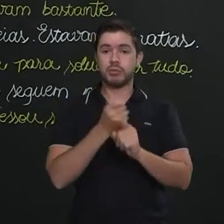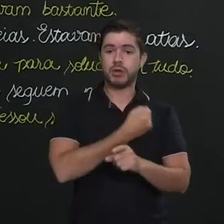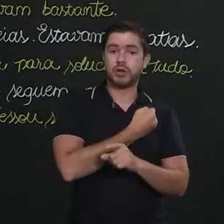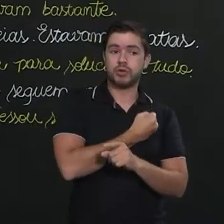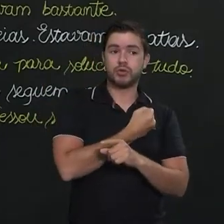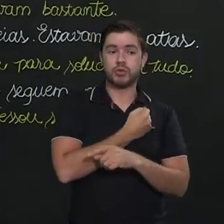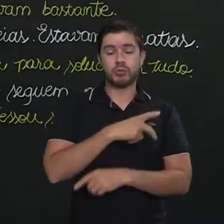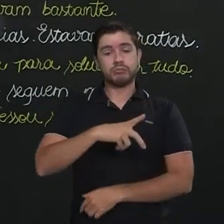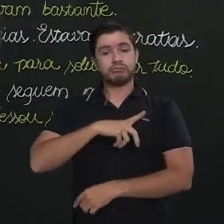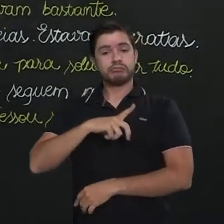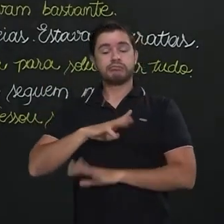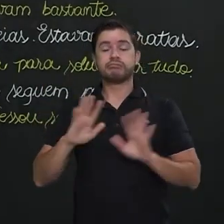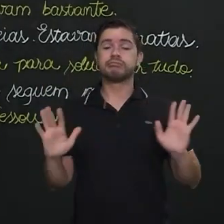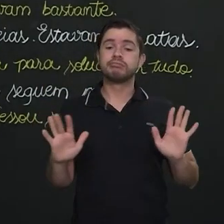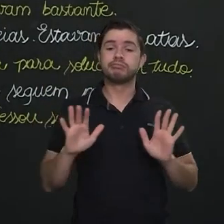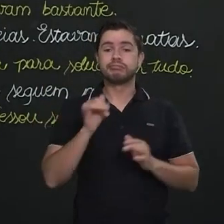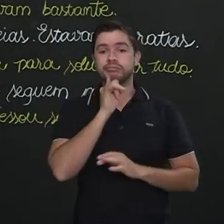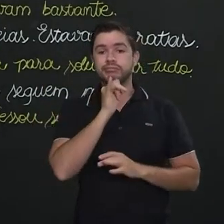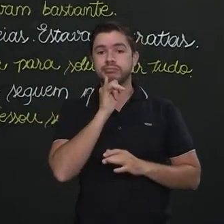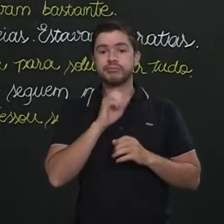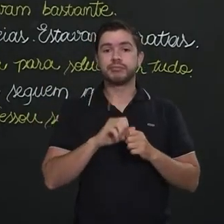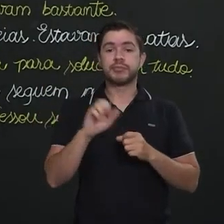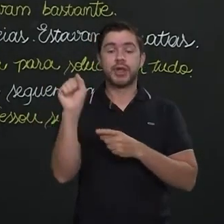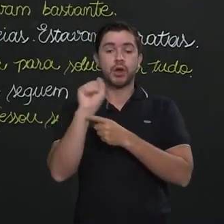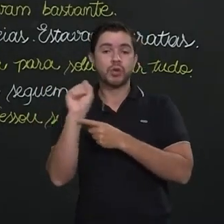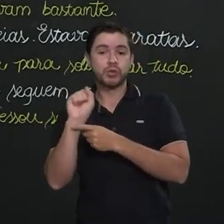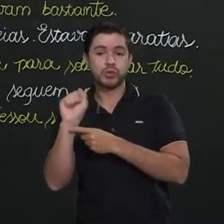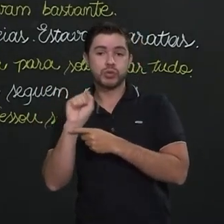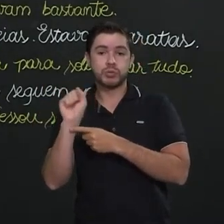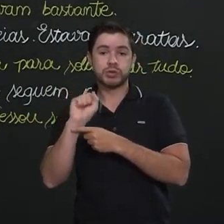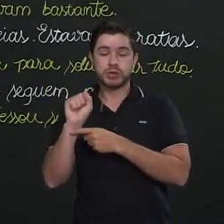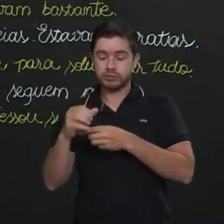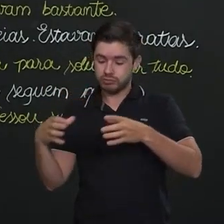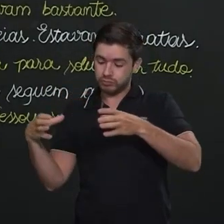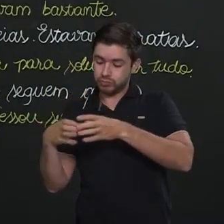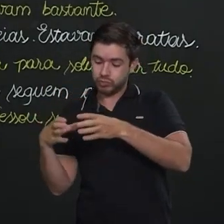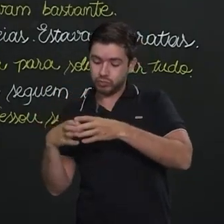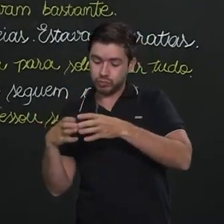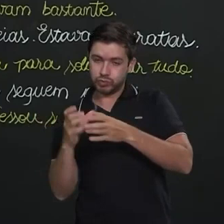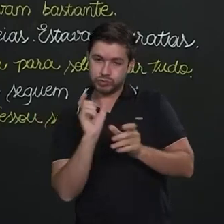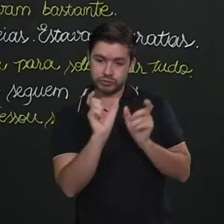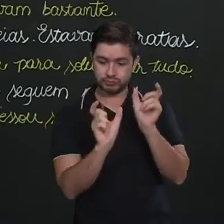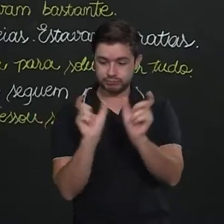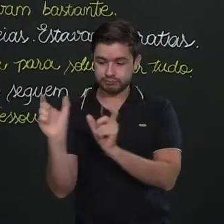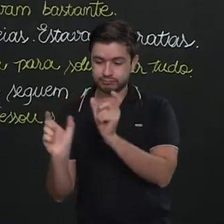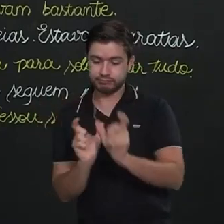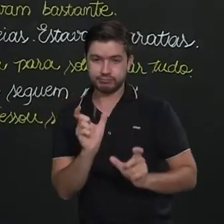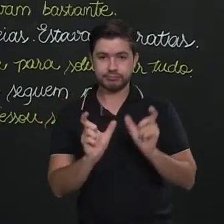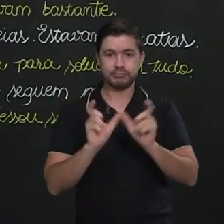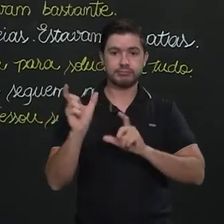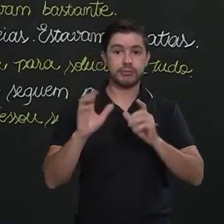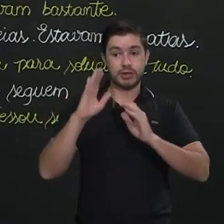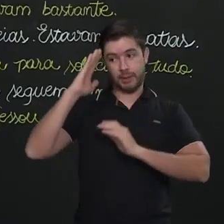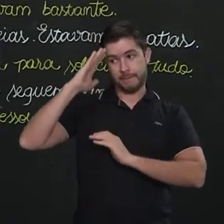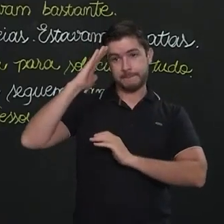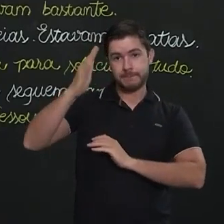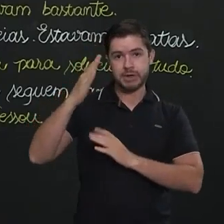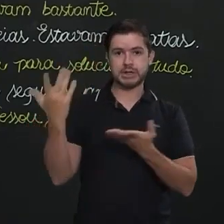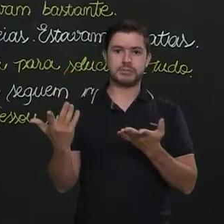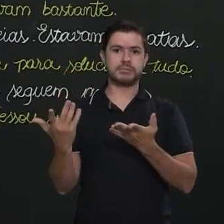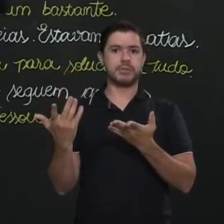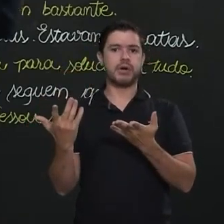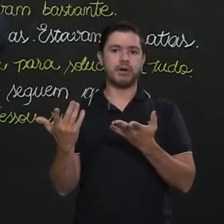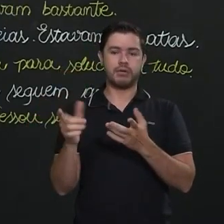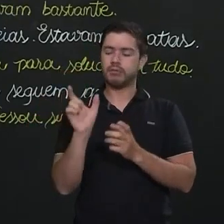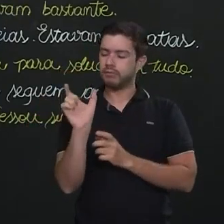pronomes pessoais, ou seja, o substantivo no grupo de classe de palavras, né, ele ocupa uma posição de destaque, ele é o